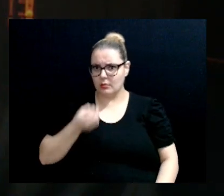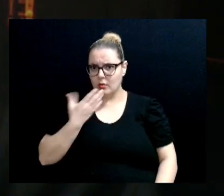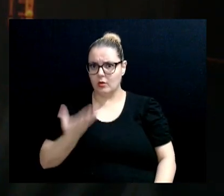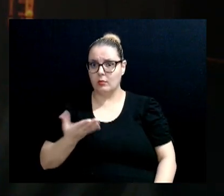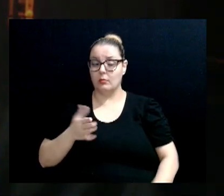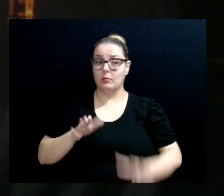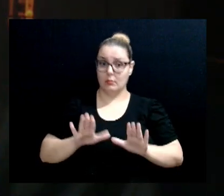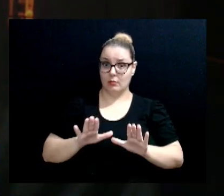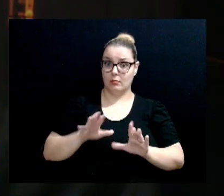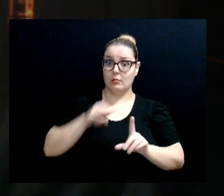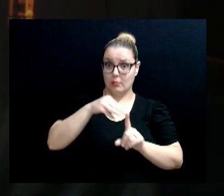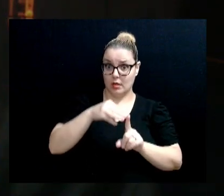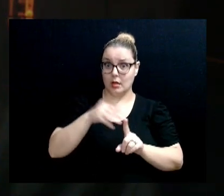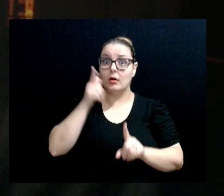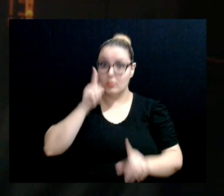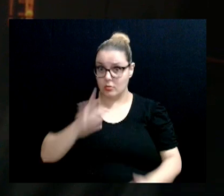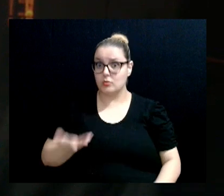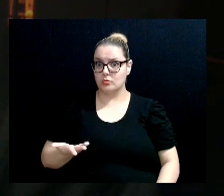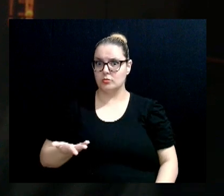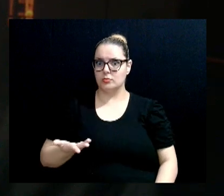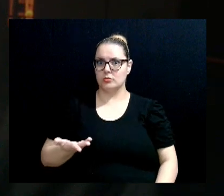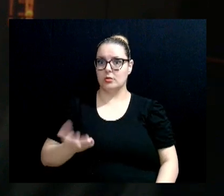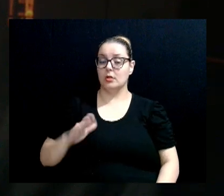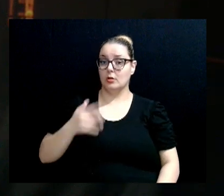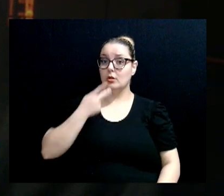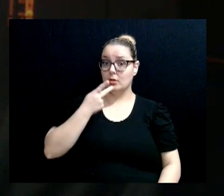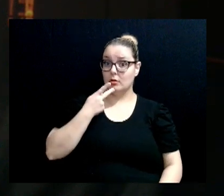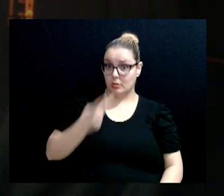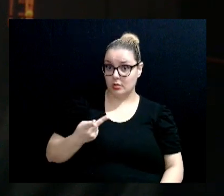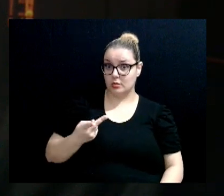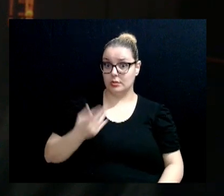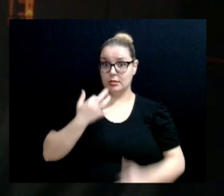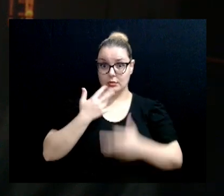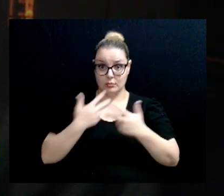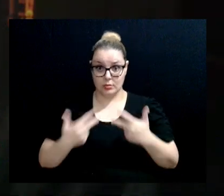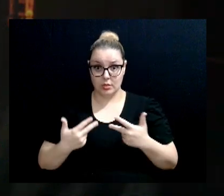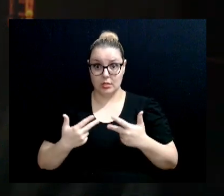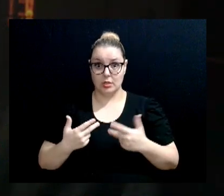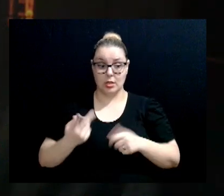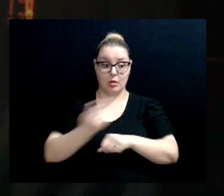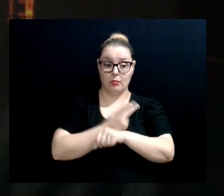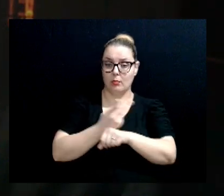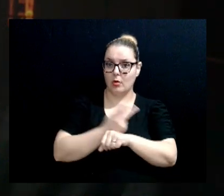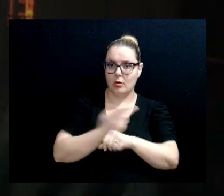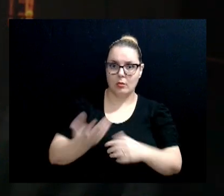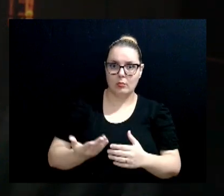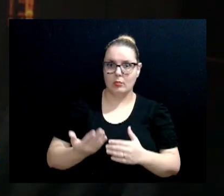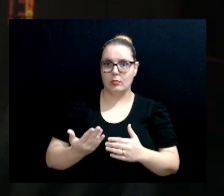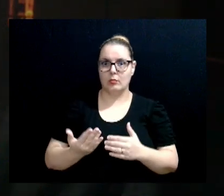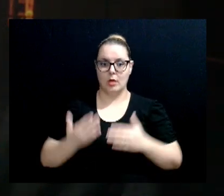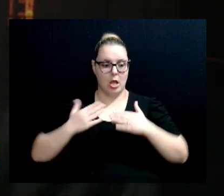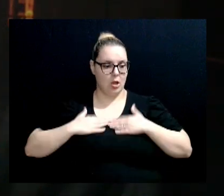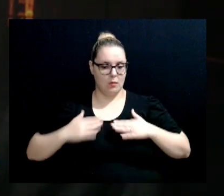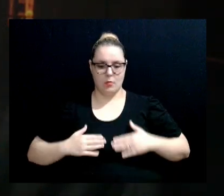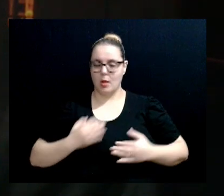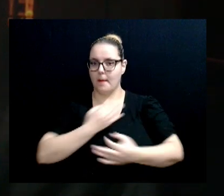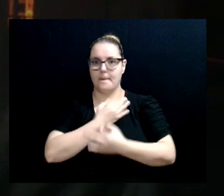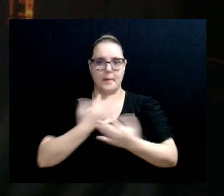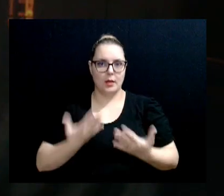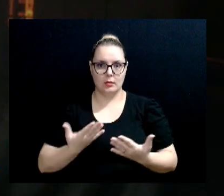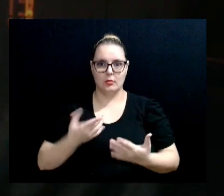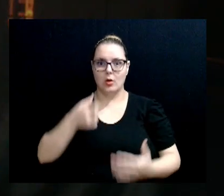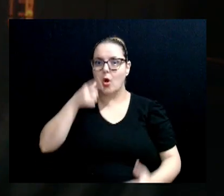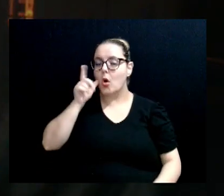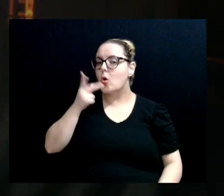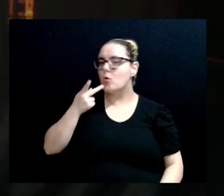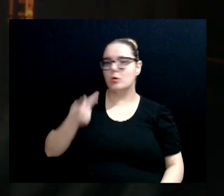atingíveis, alcançáveis. E quando a gente fala de alimentação e a busca por esse corpo ideal, ontem nós falamos da cultura